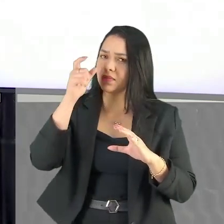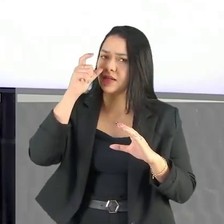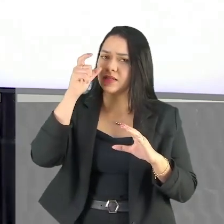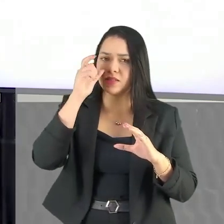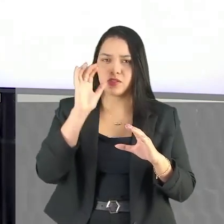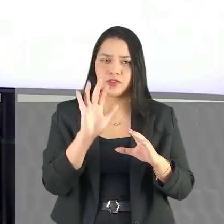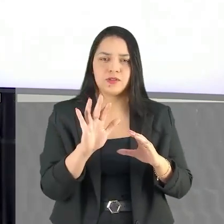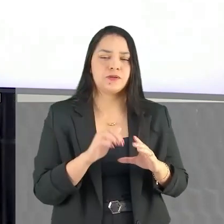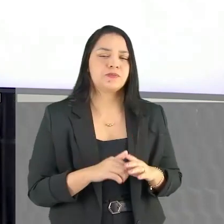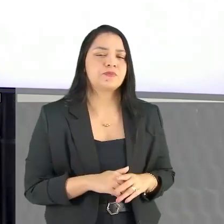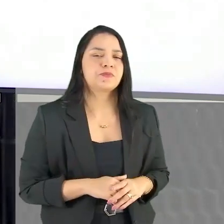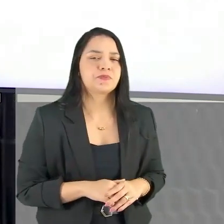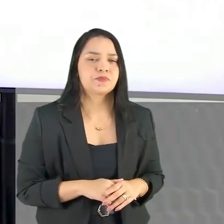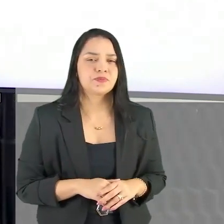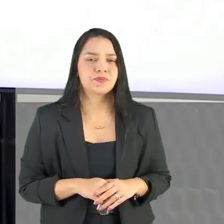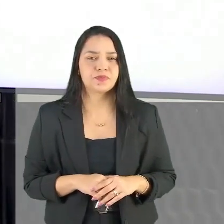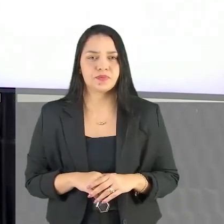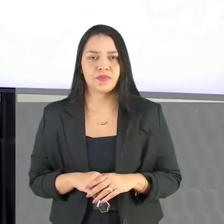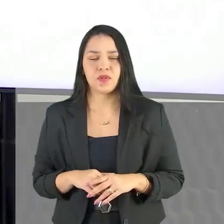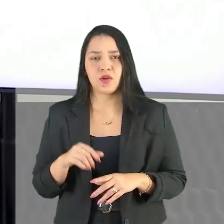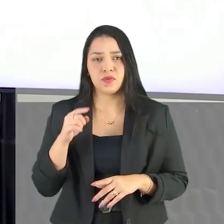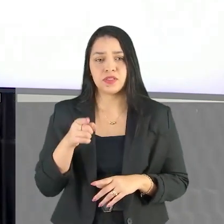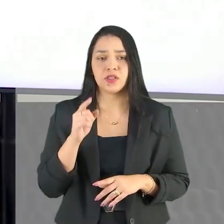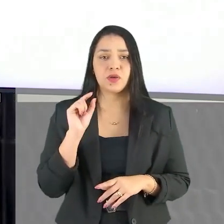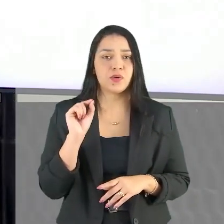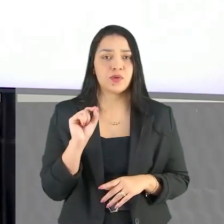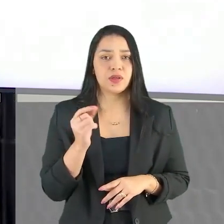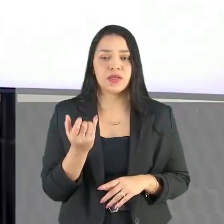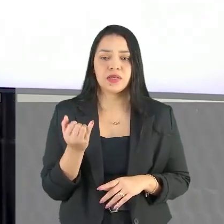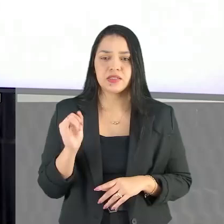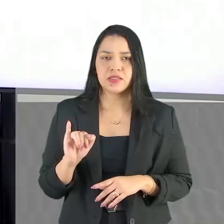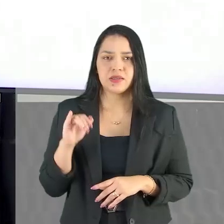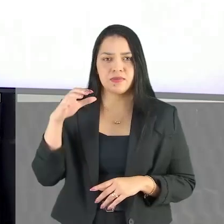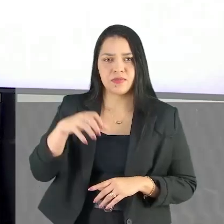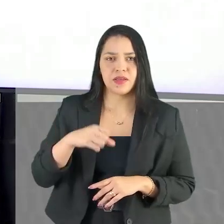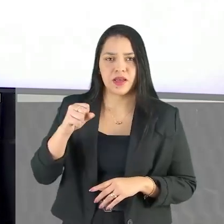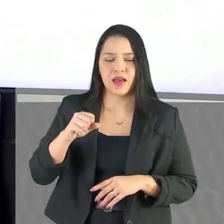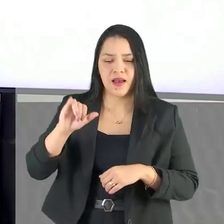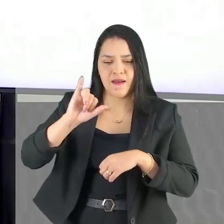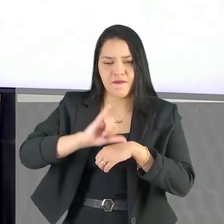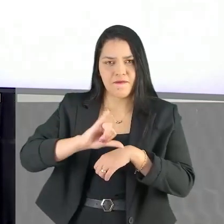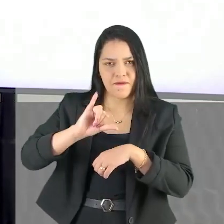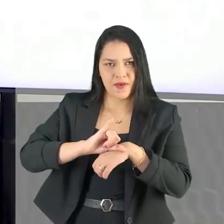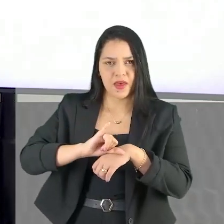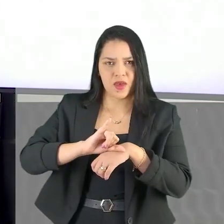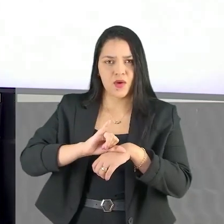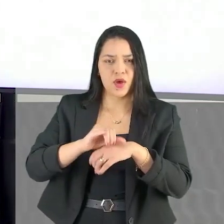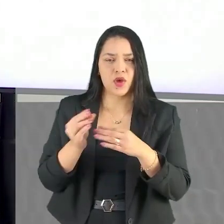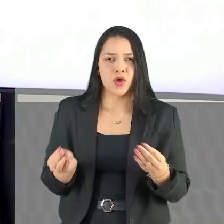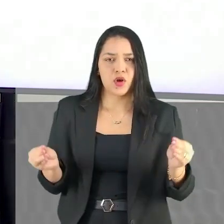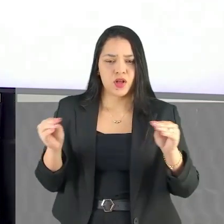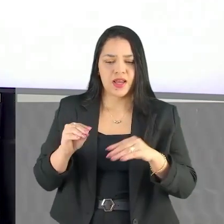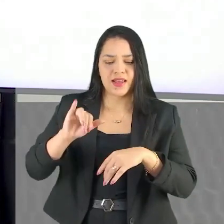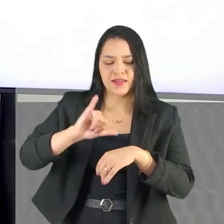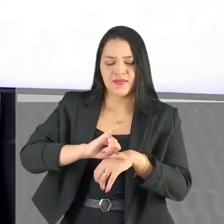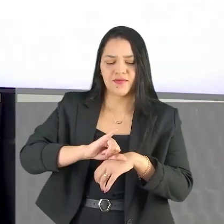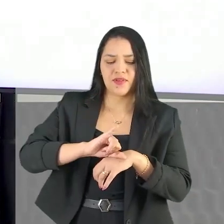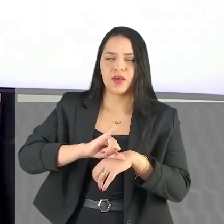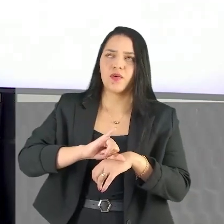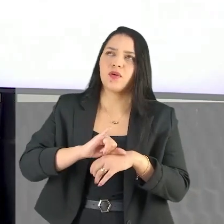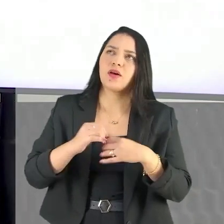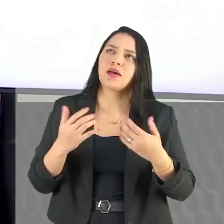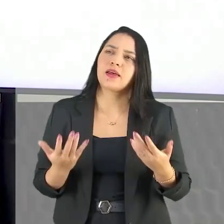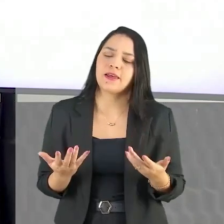interessantes. Por exemplo, quando se eu pegar um pedaço de ferro e eu colocar esse pedaço de ferro, por